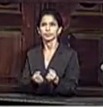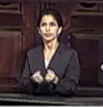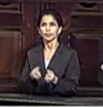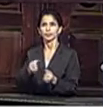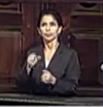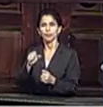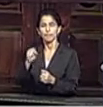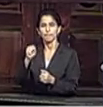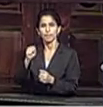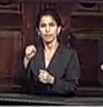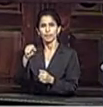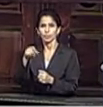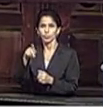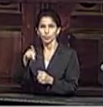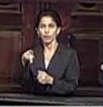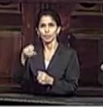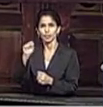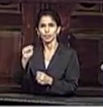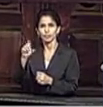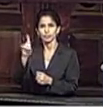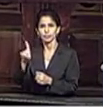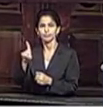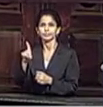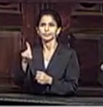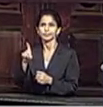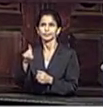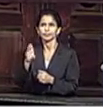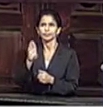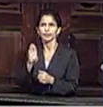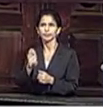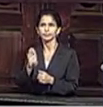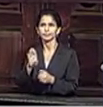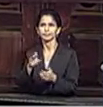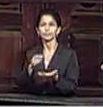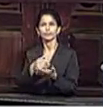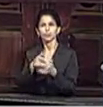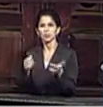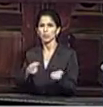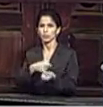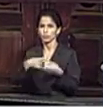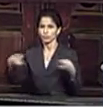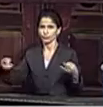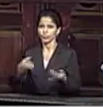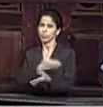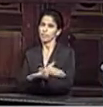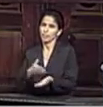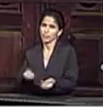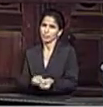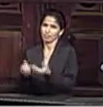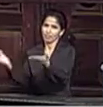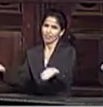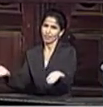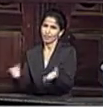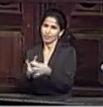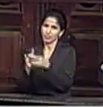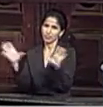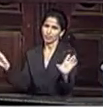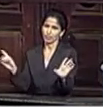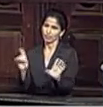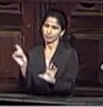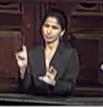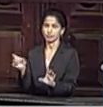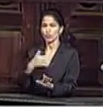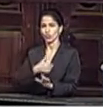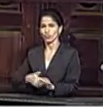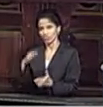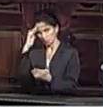goela abaixo, com a carroça na frente dos burros, dando cheque em branco para um governo que não goza mais da